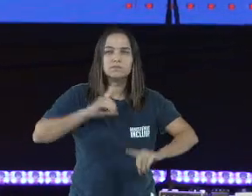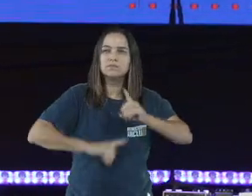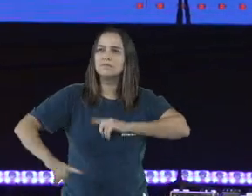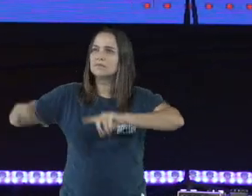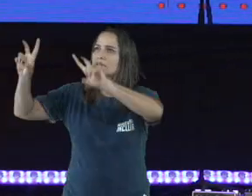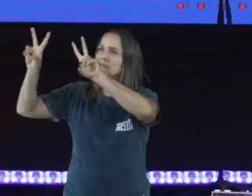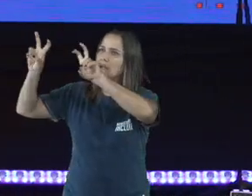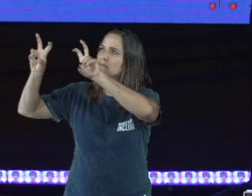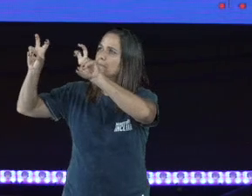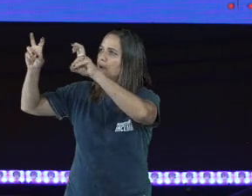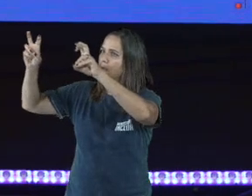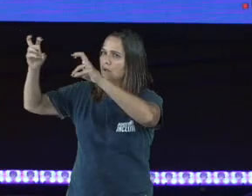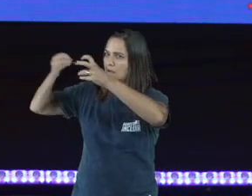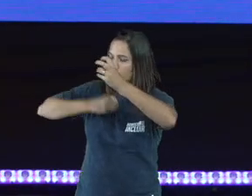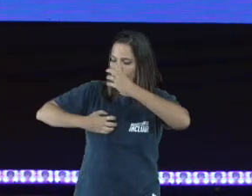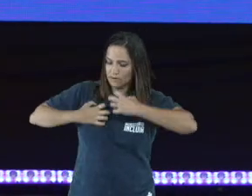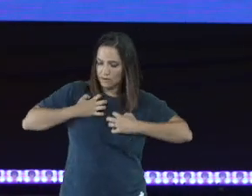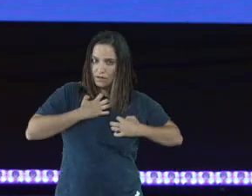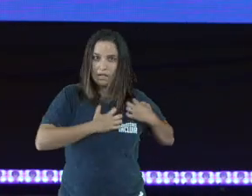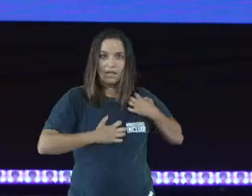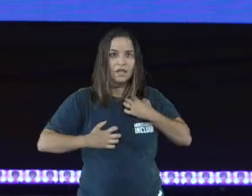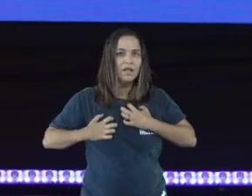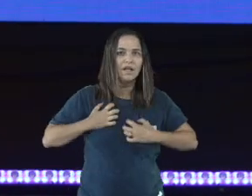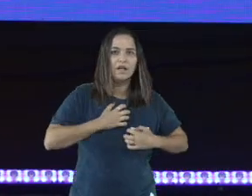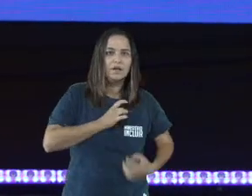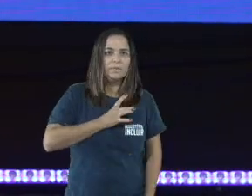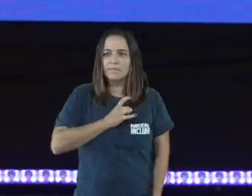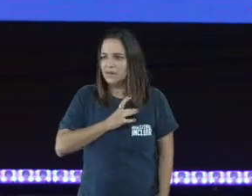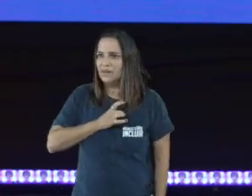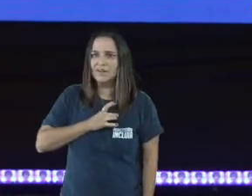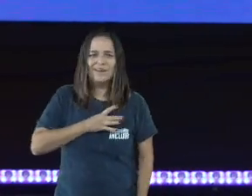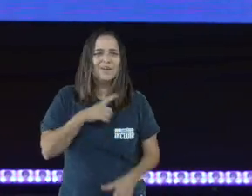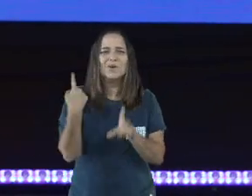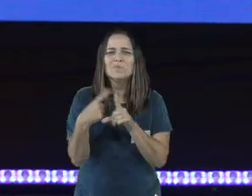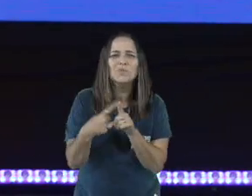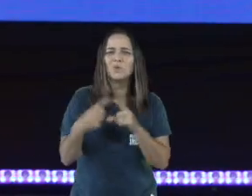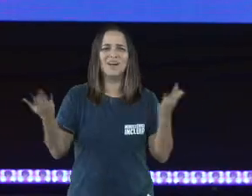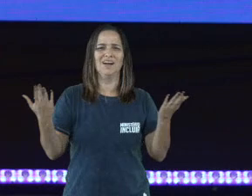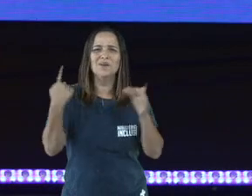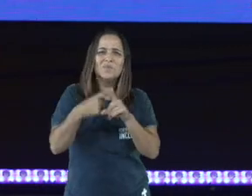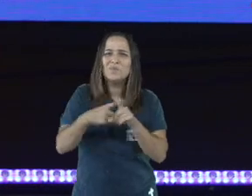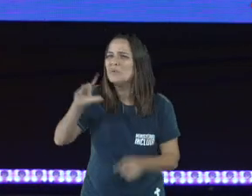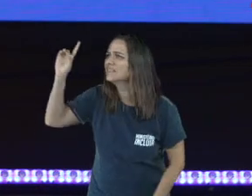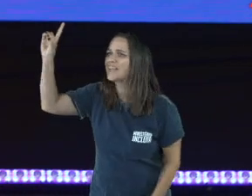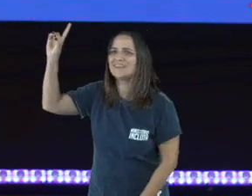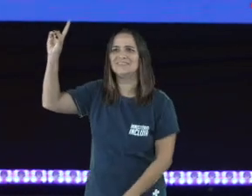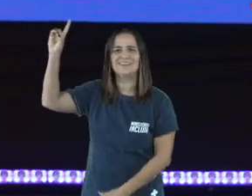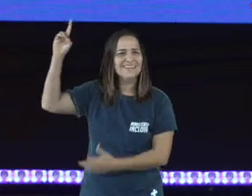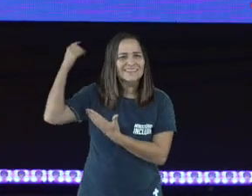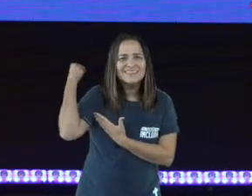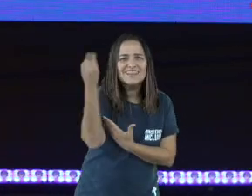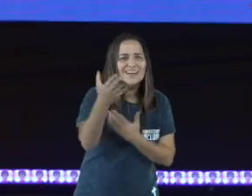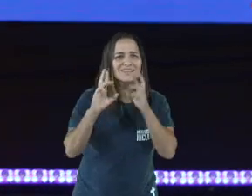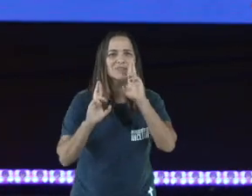suar você tem medo de voltar como aí que história é essa porque medo de voltar você tem um Deus que te leva por um caminho de esperança e de alegria